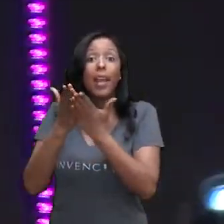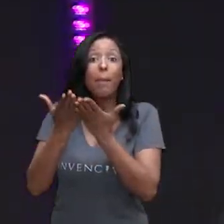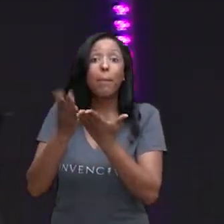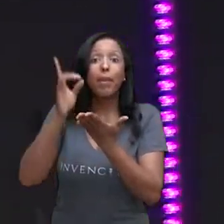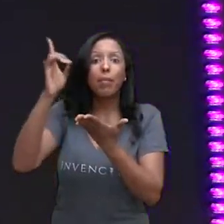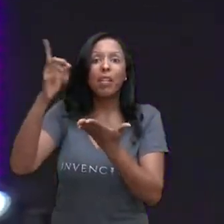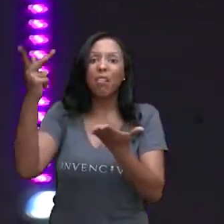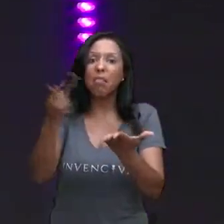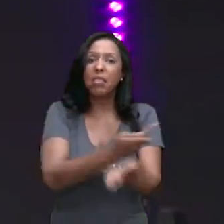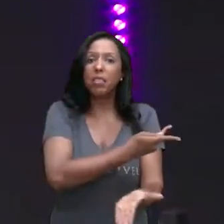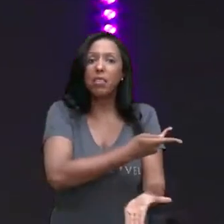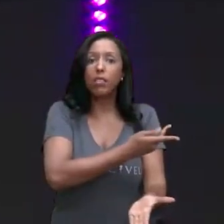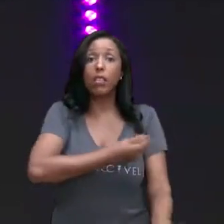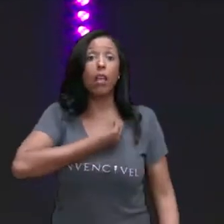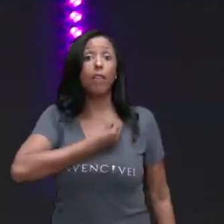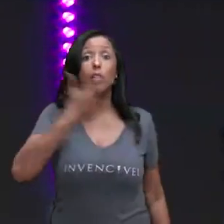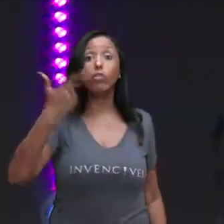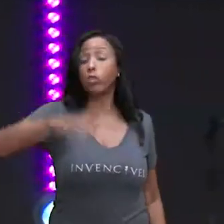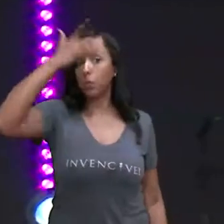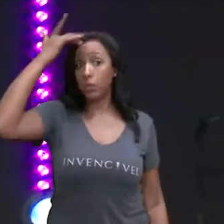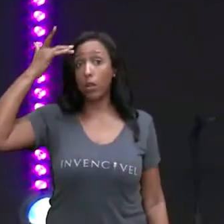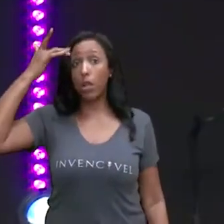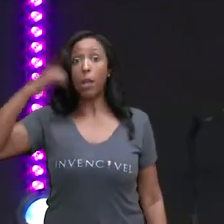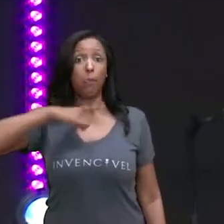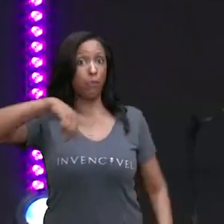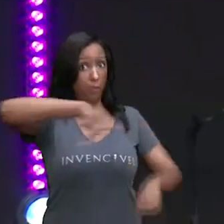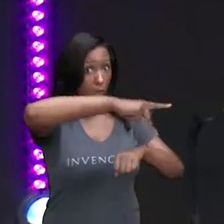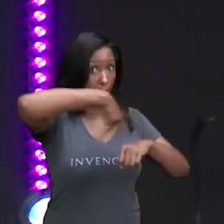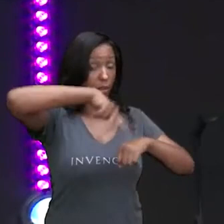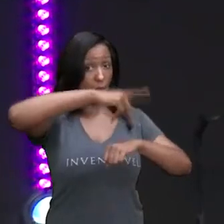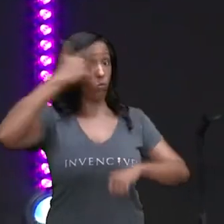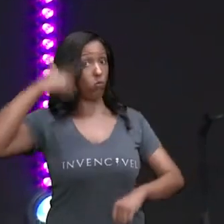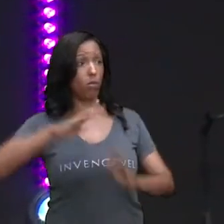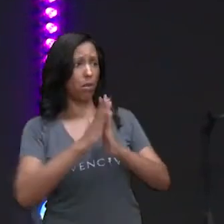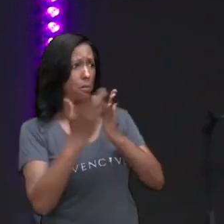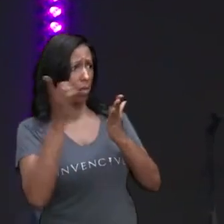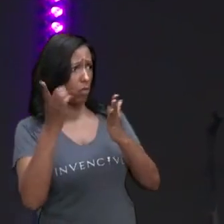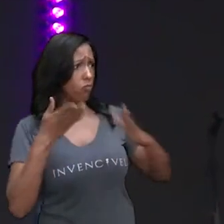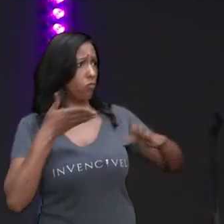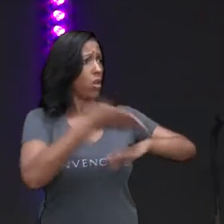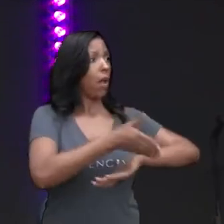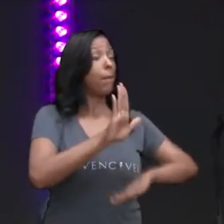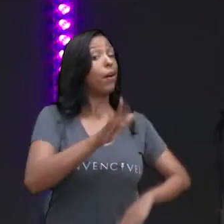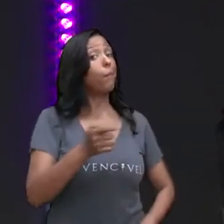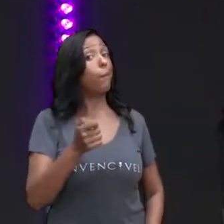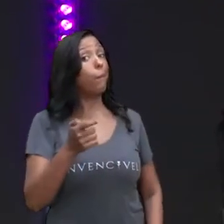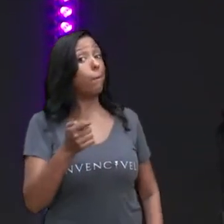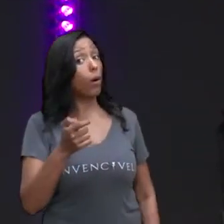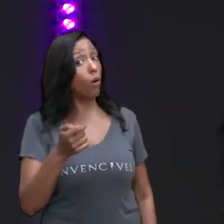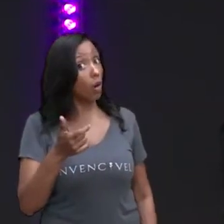outras pessoas. Você sabe que tem país que conseguiam colocar algumas Bíblias lá, mas eram poucas, e as